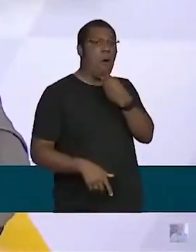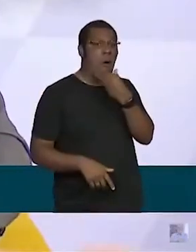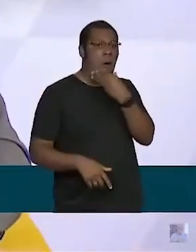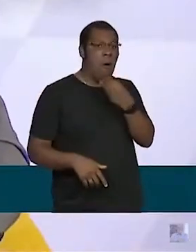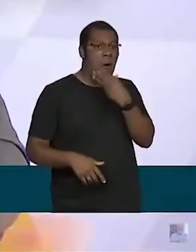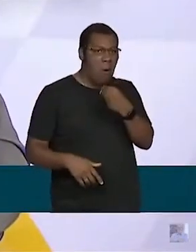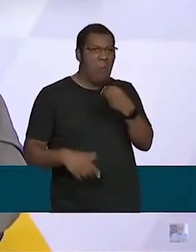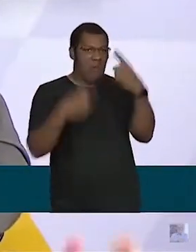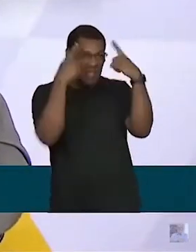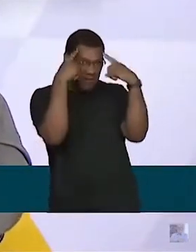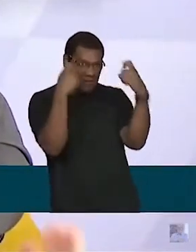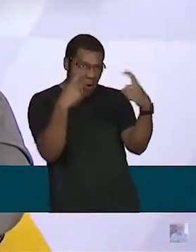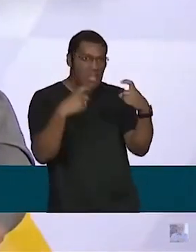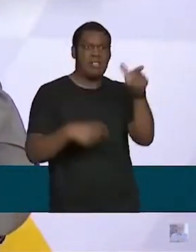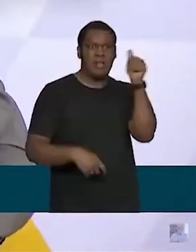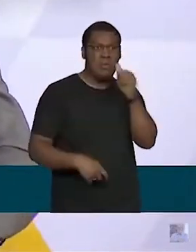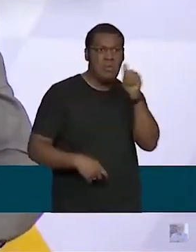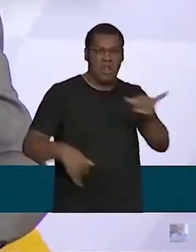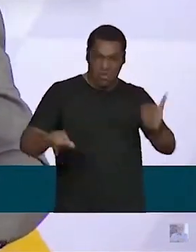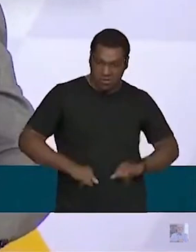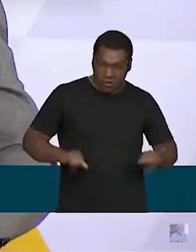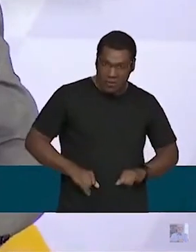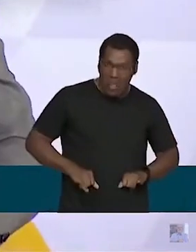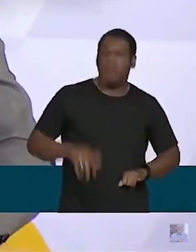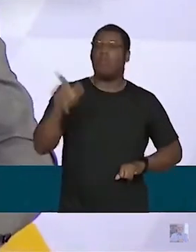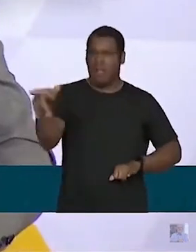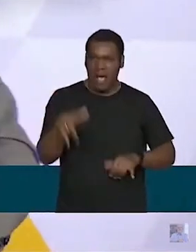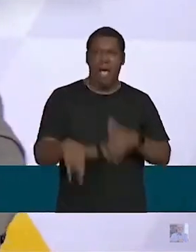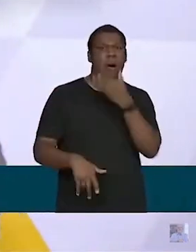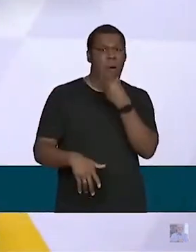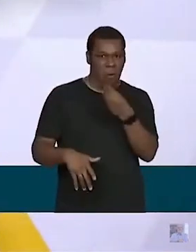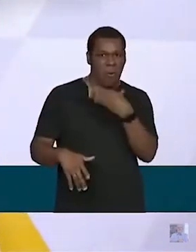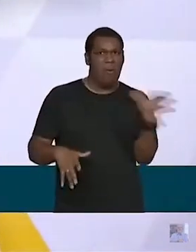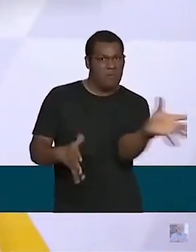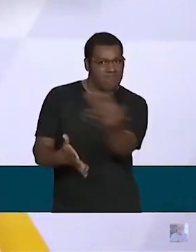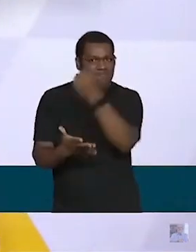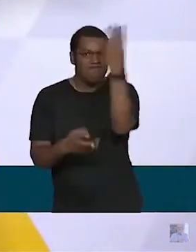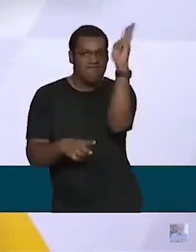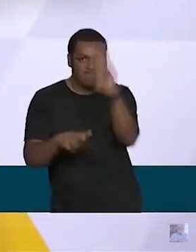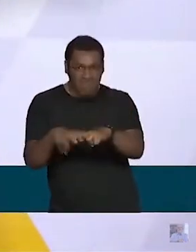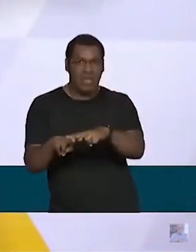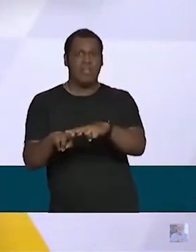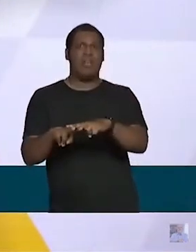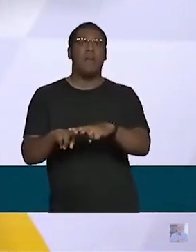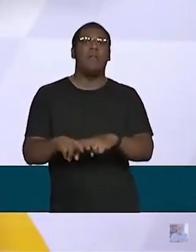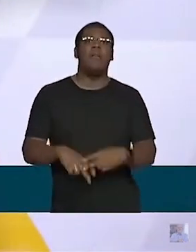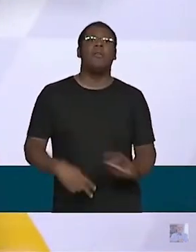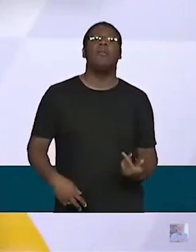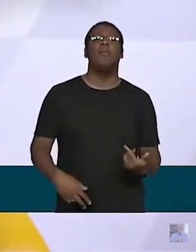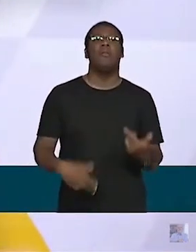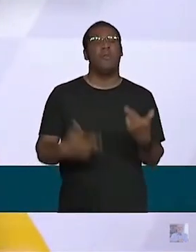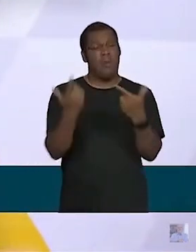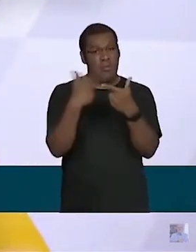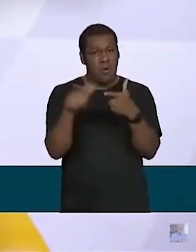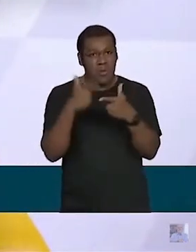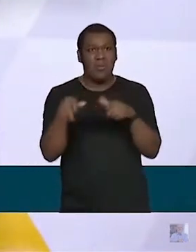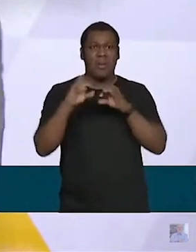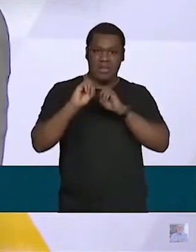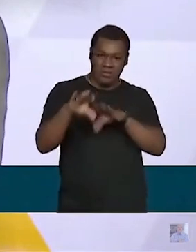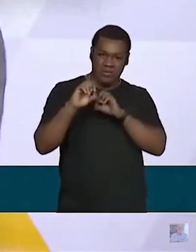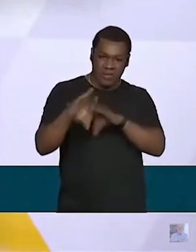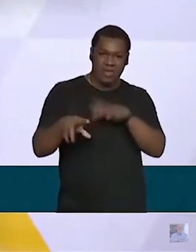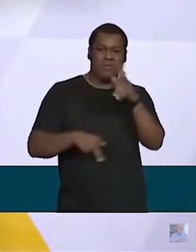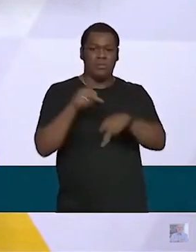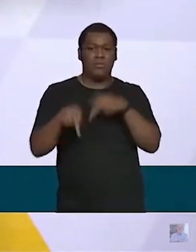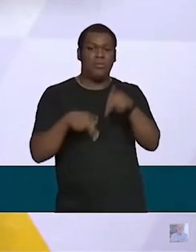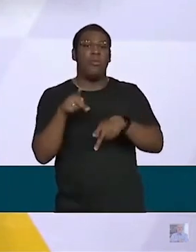mão para bater na sua mulher, para o cidadão que violenta os seus filhos. Esse é um problema de educação. E não é um